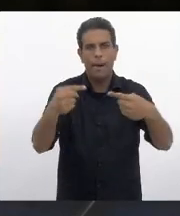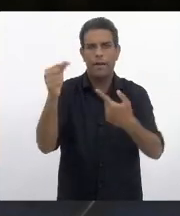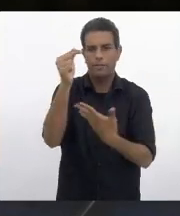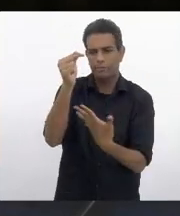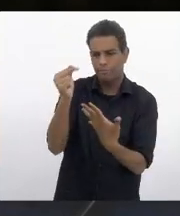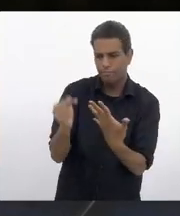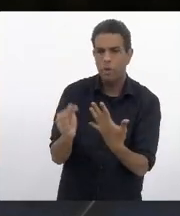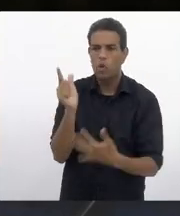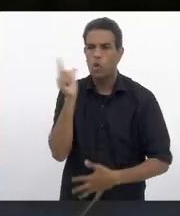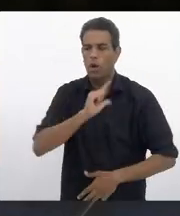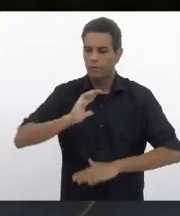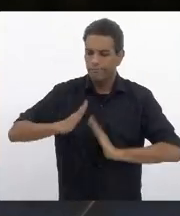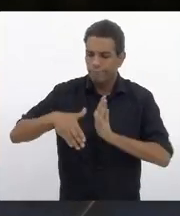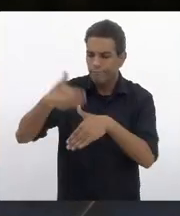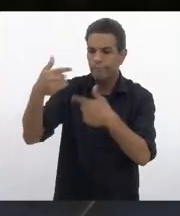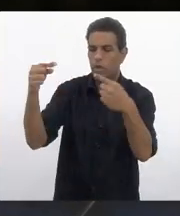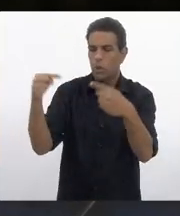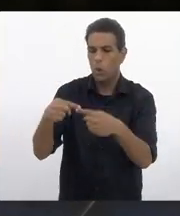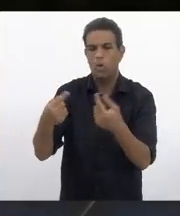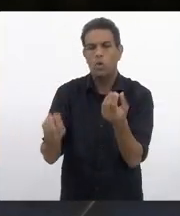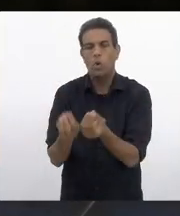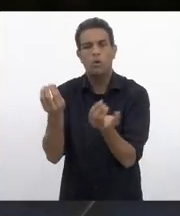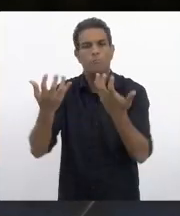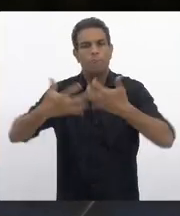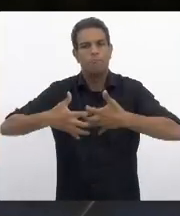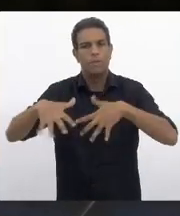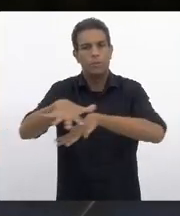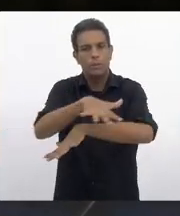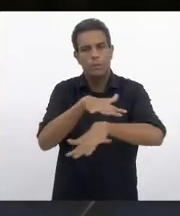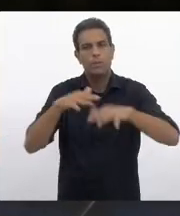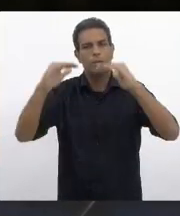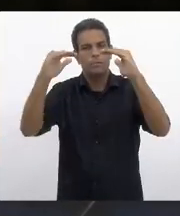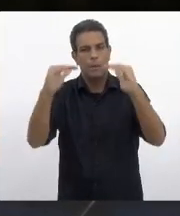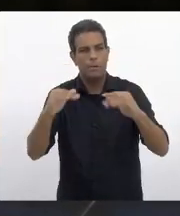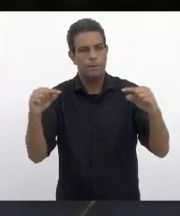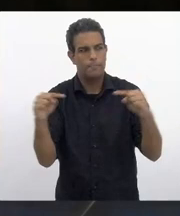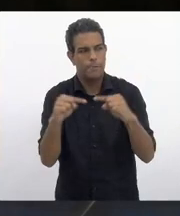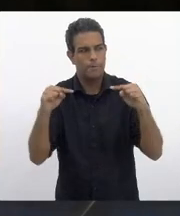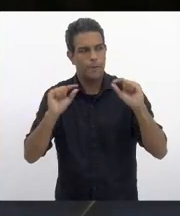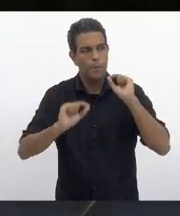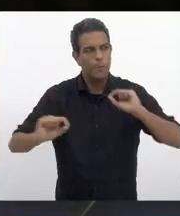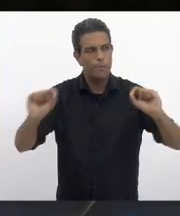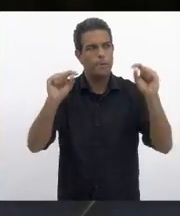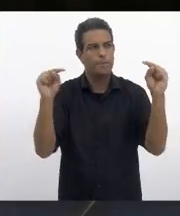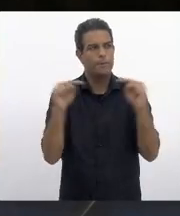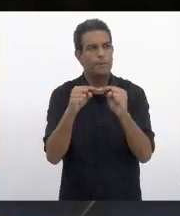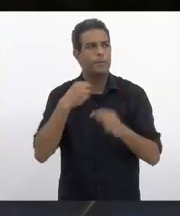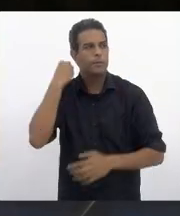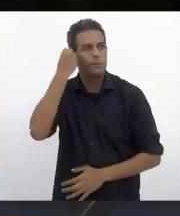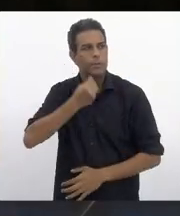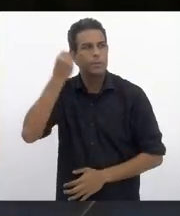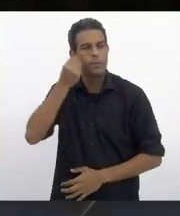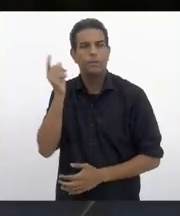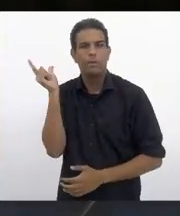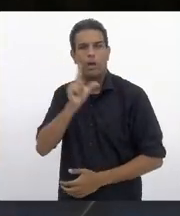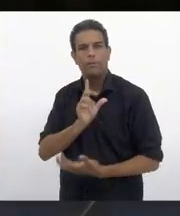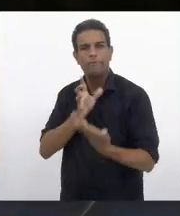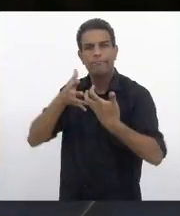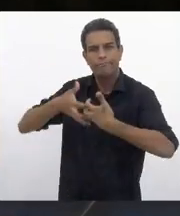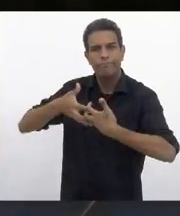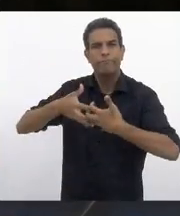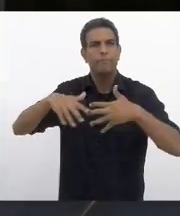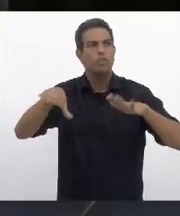continuar, né, para a gente continuar trazendo as melhorias para nossas categorias. Já teve essa visão com as pensionistas que nós trouxemos também